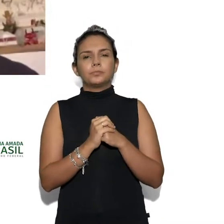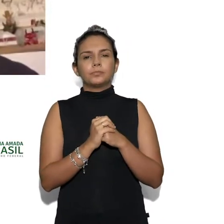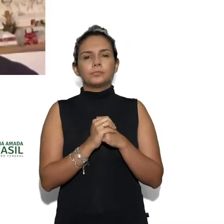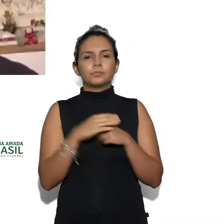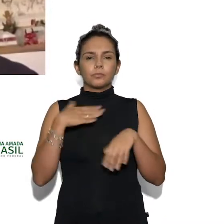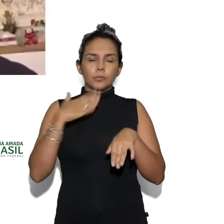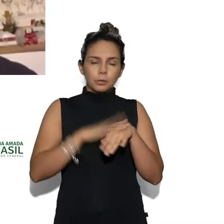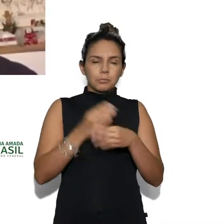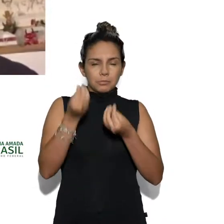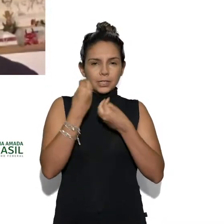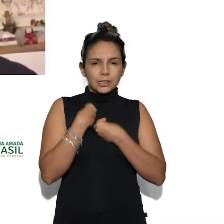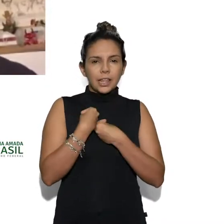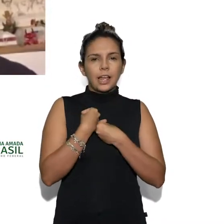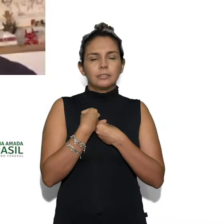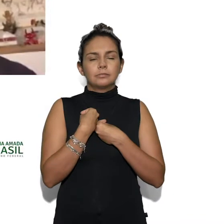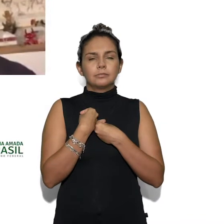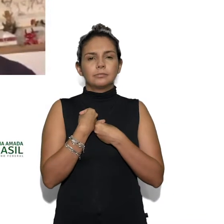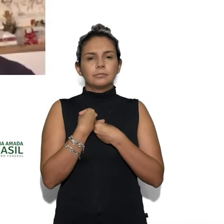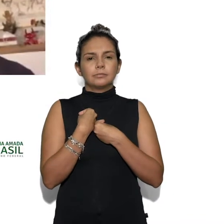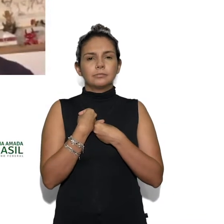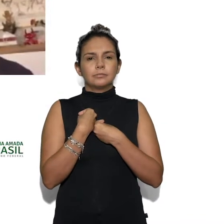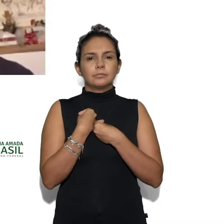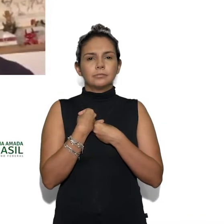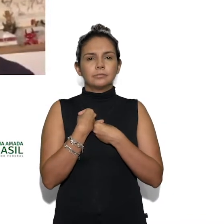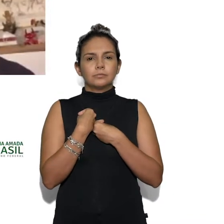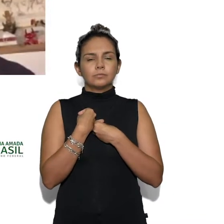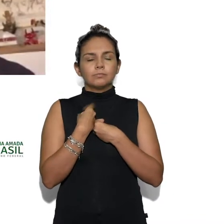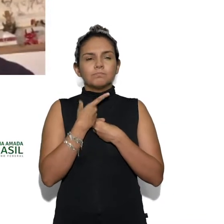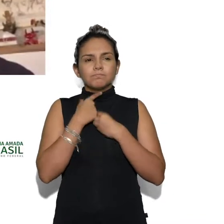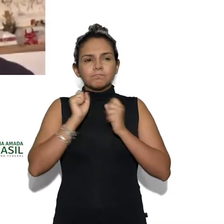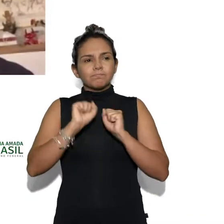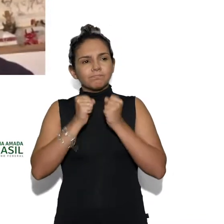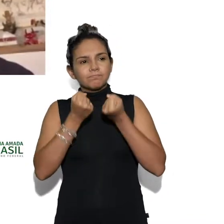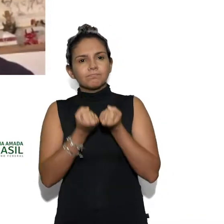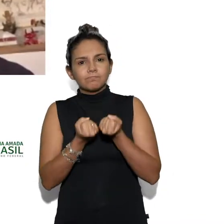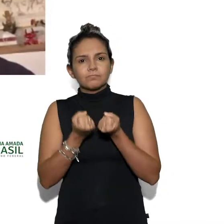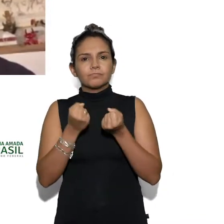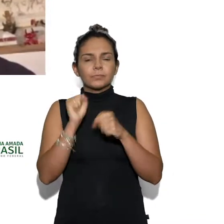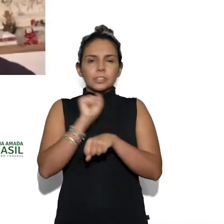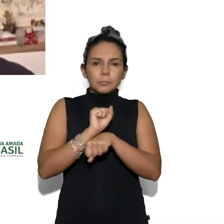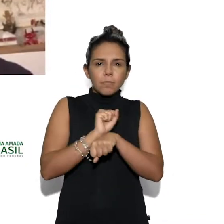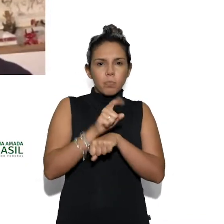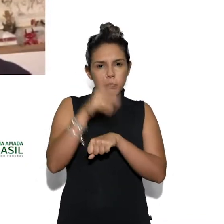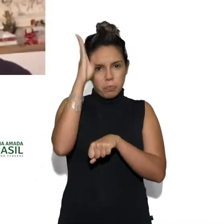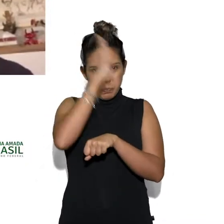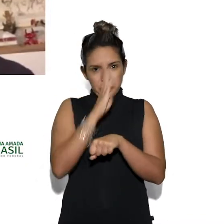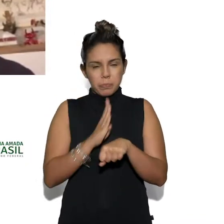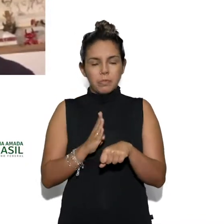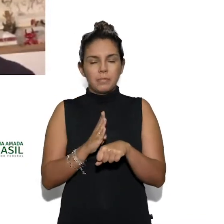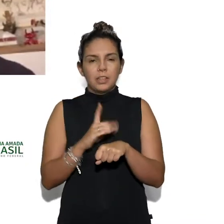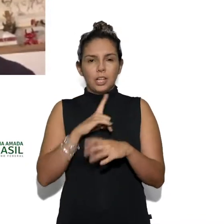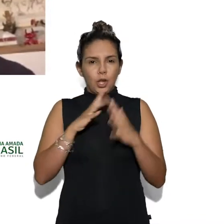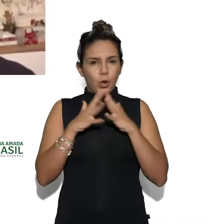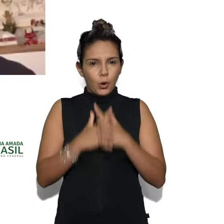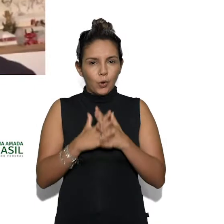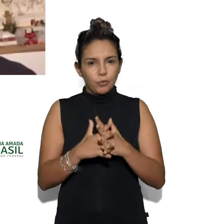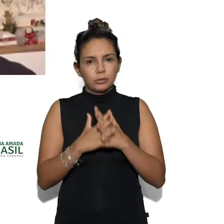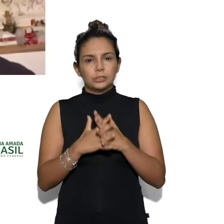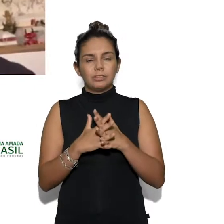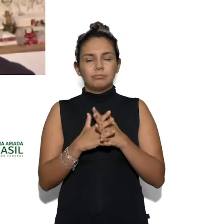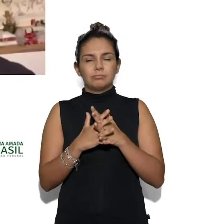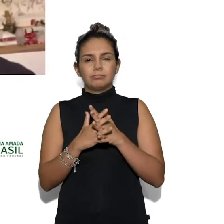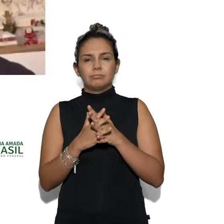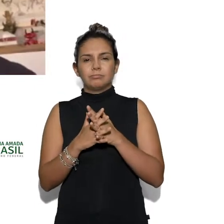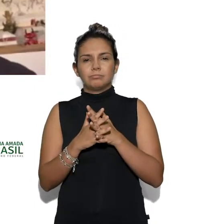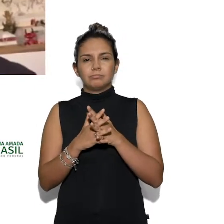é o que me dá, neste momento, é o que me dá grande esperança no Brasil, nessa confusão em que o Brasil sempre se mete